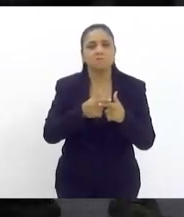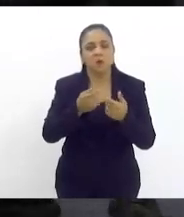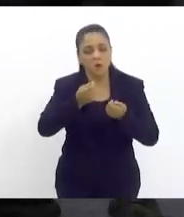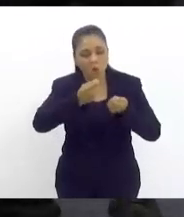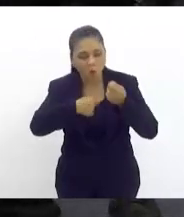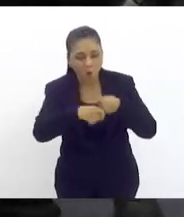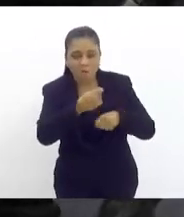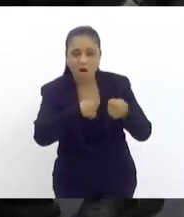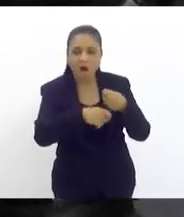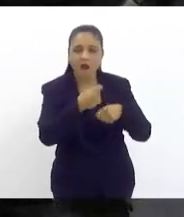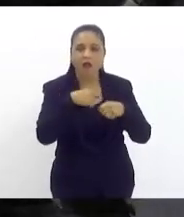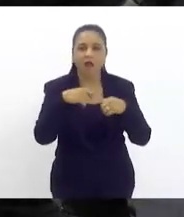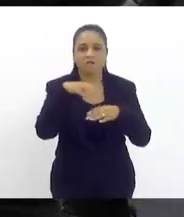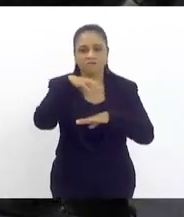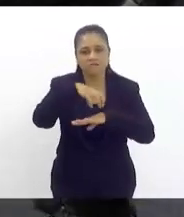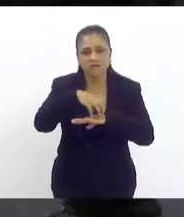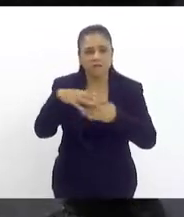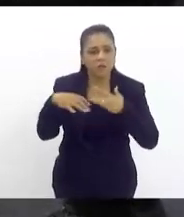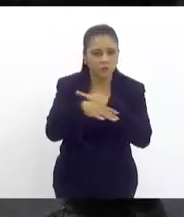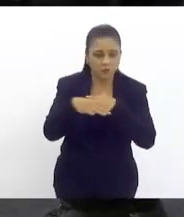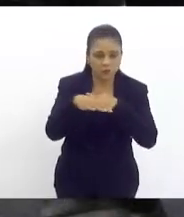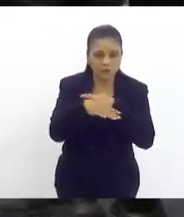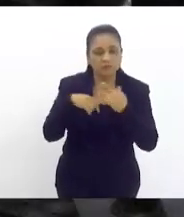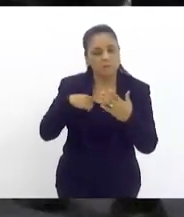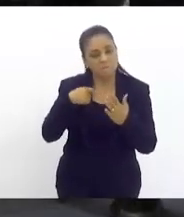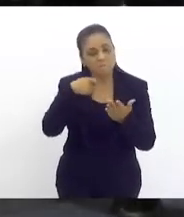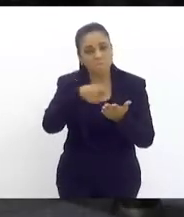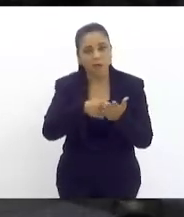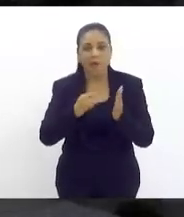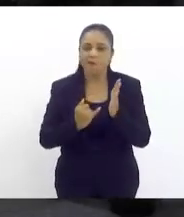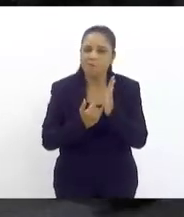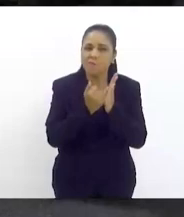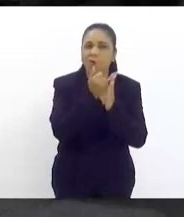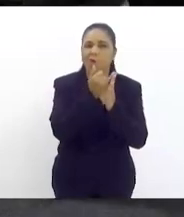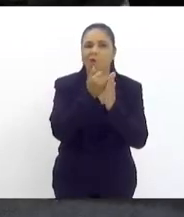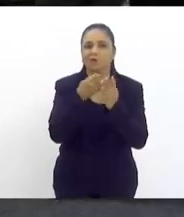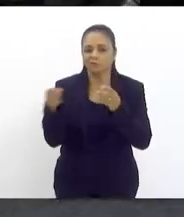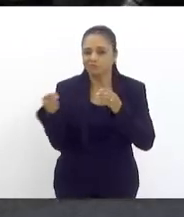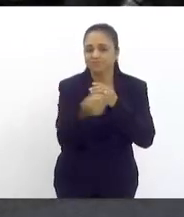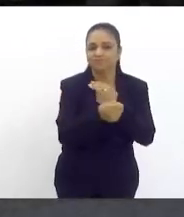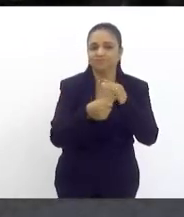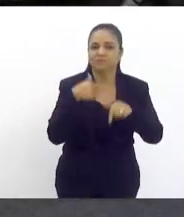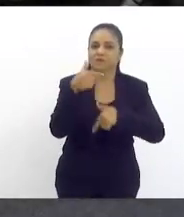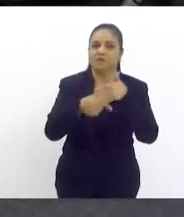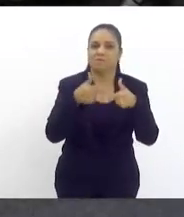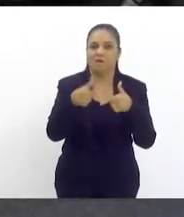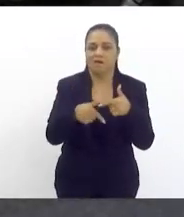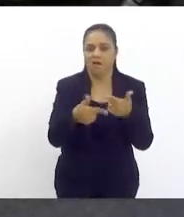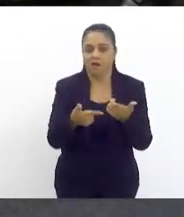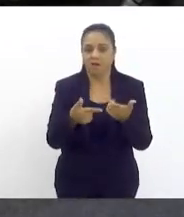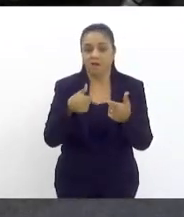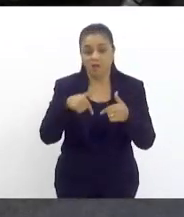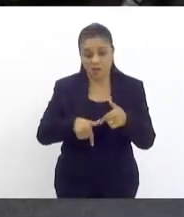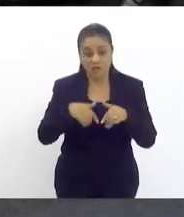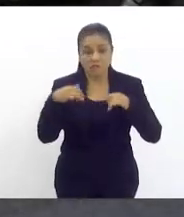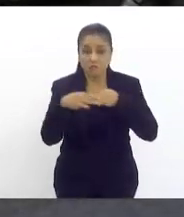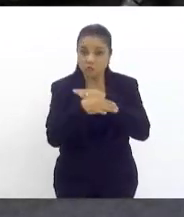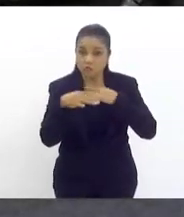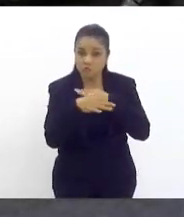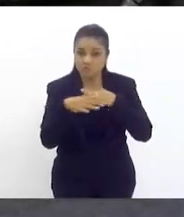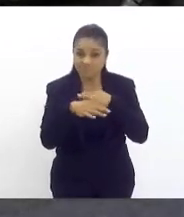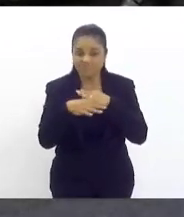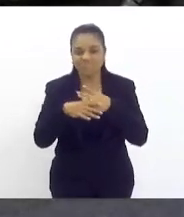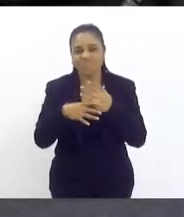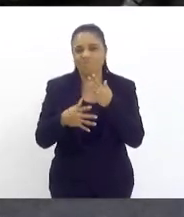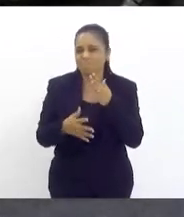comerciantes do centro do Rio de Janeiro, aqueles que pagam imposto, que geram emprego. Tem trazido muita confusão para o centro, especialmente para o centro da cidade